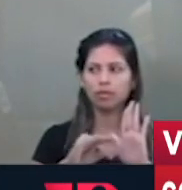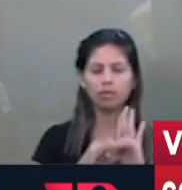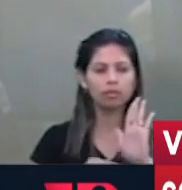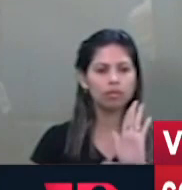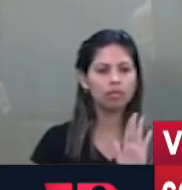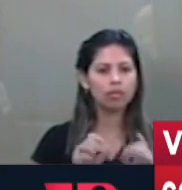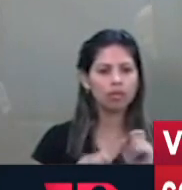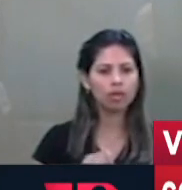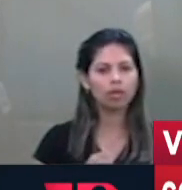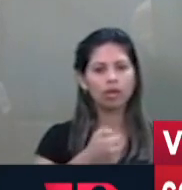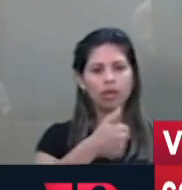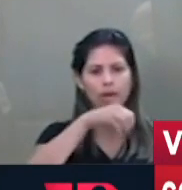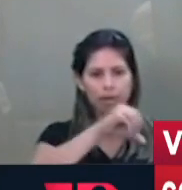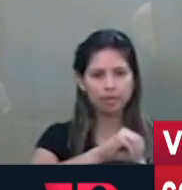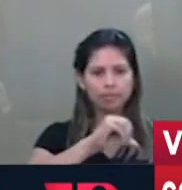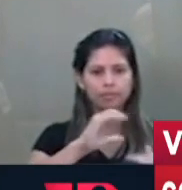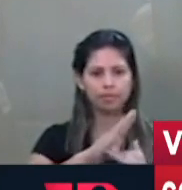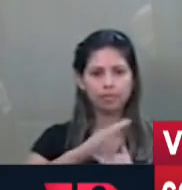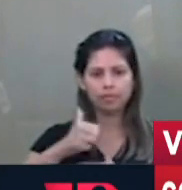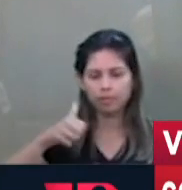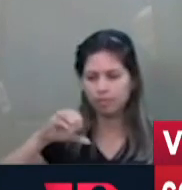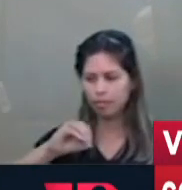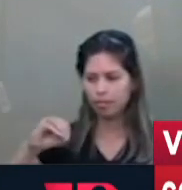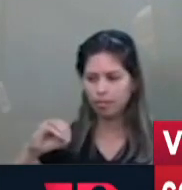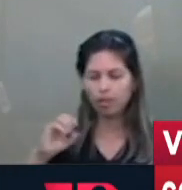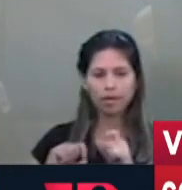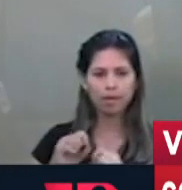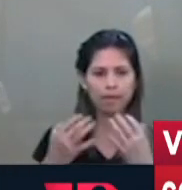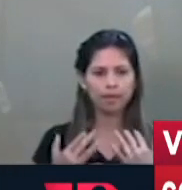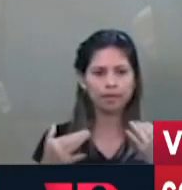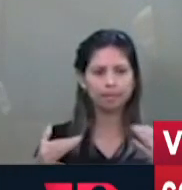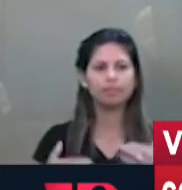2021-2022. O restante, 1 bilhão e 700 milhões de reais,